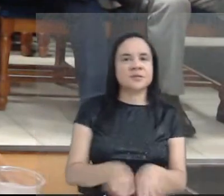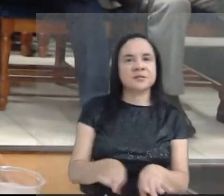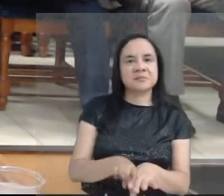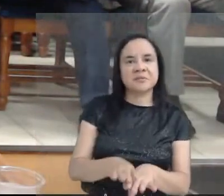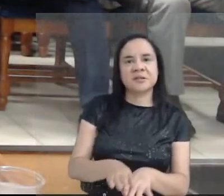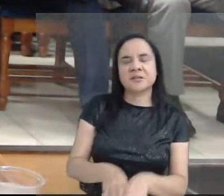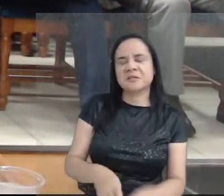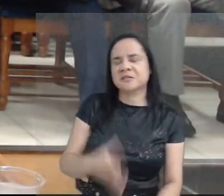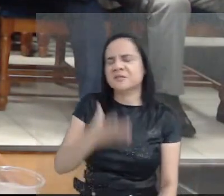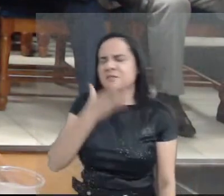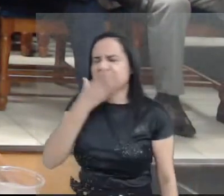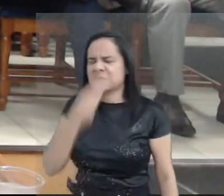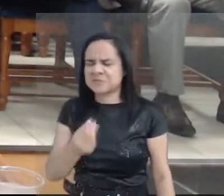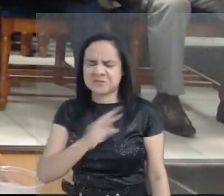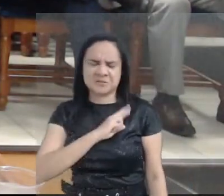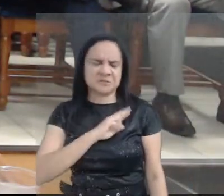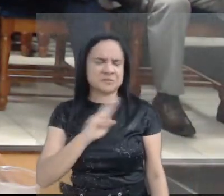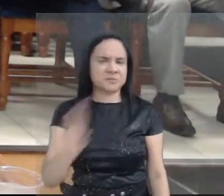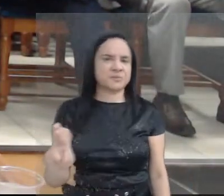religiosos.